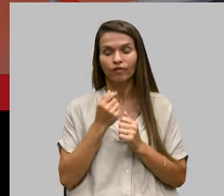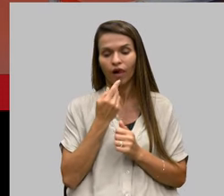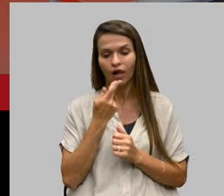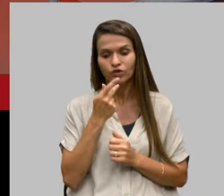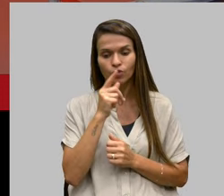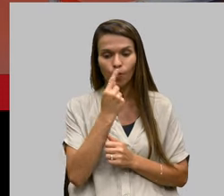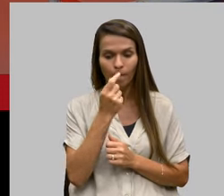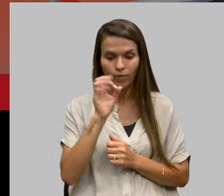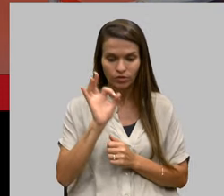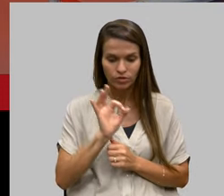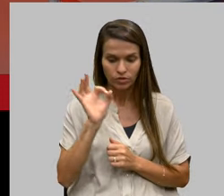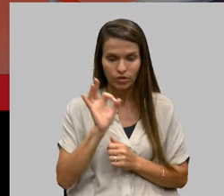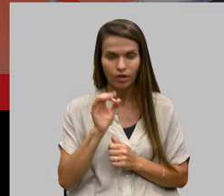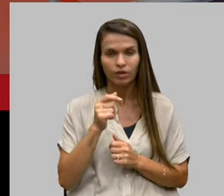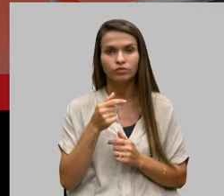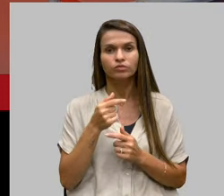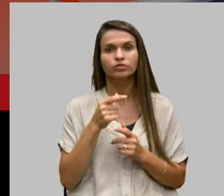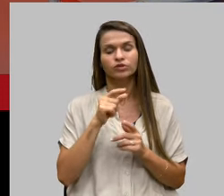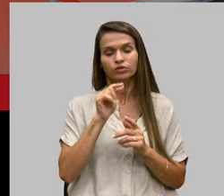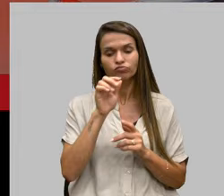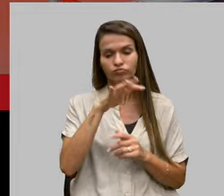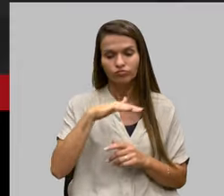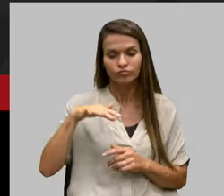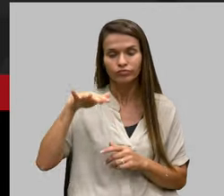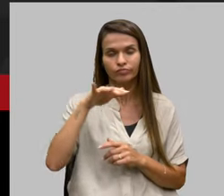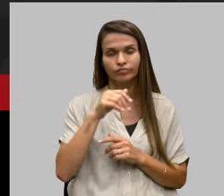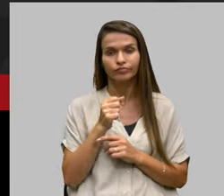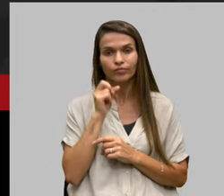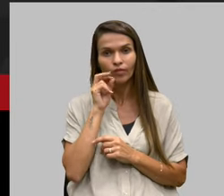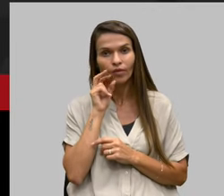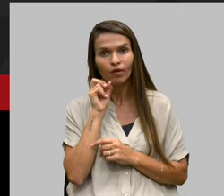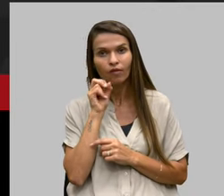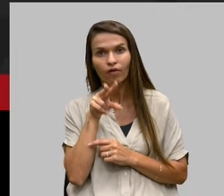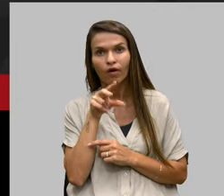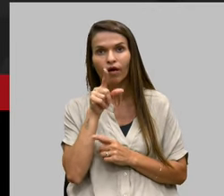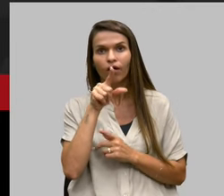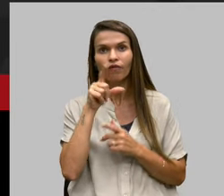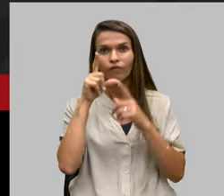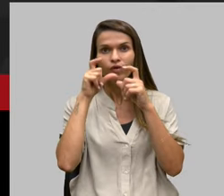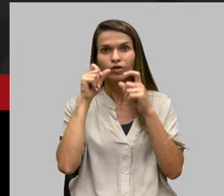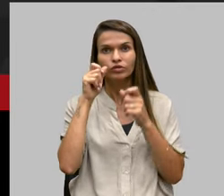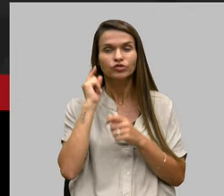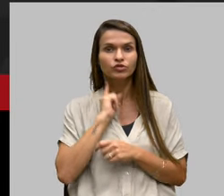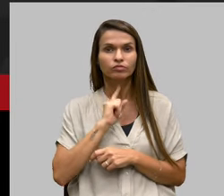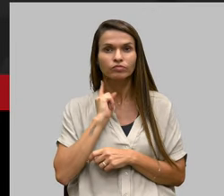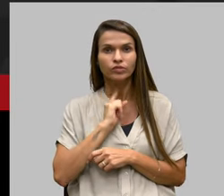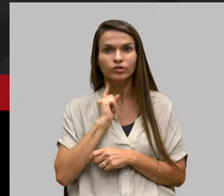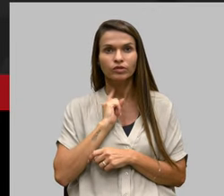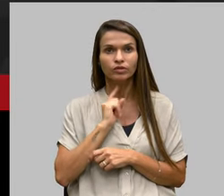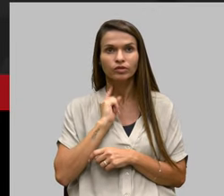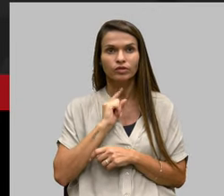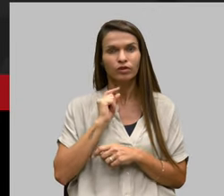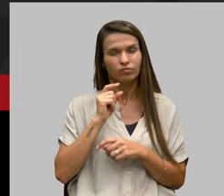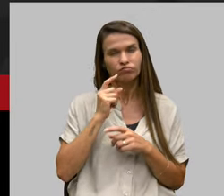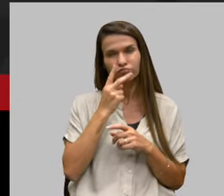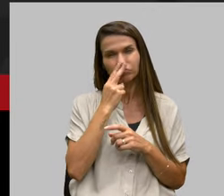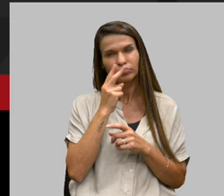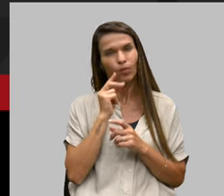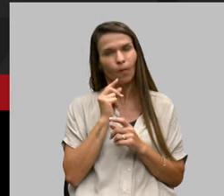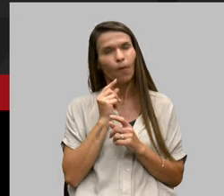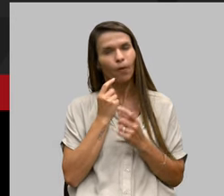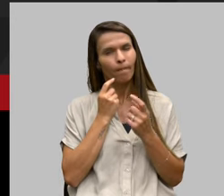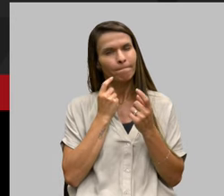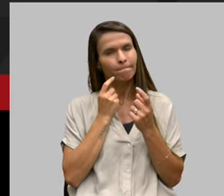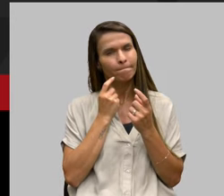apenas desses entes federativos vamos olhar a fotografia de Minas agora porque a fotografia é um pouco mais preocupante ao meu ver